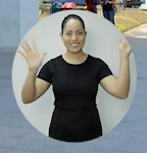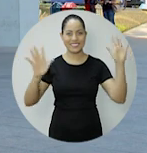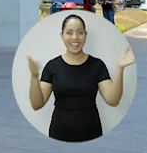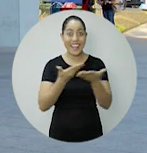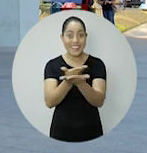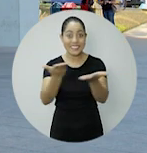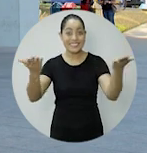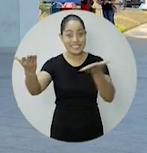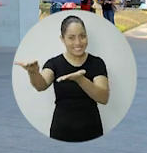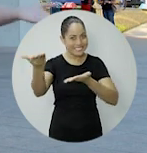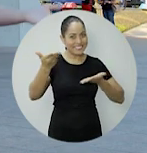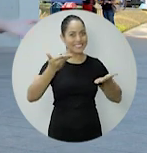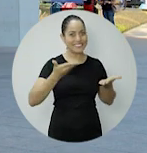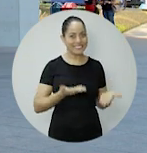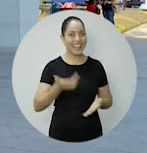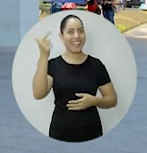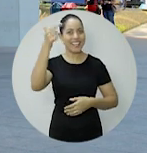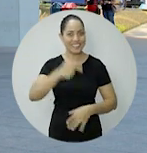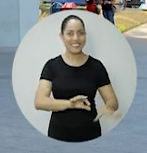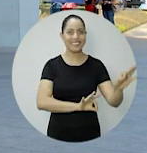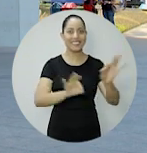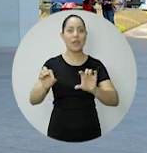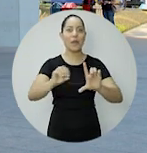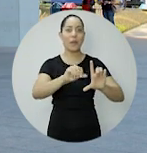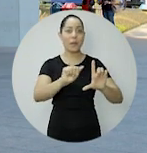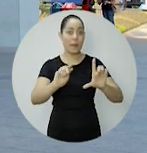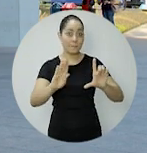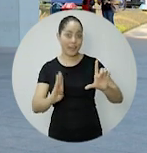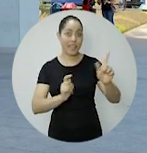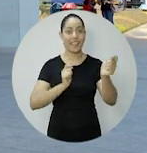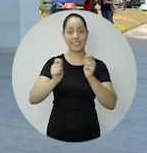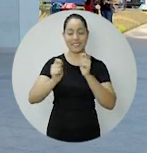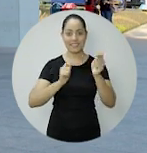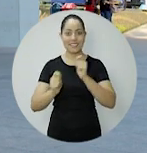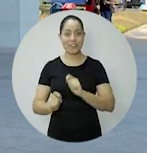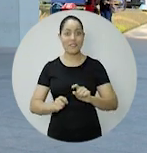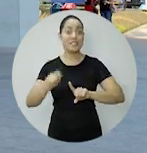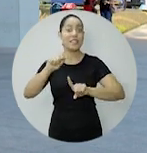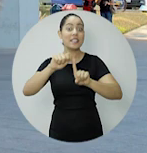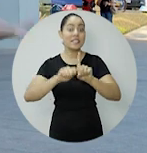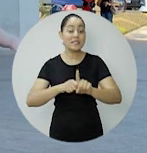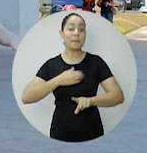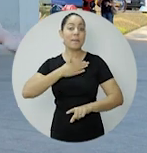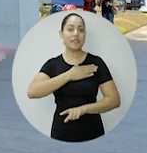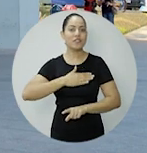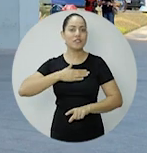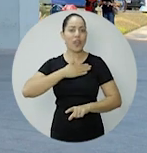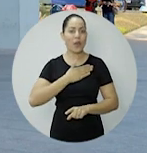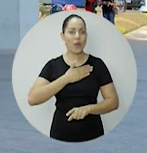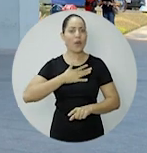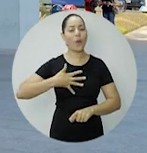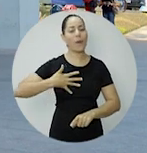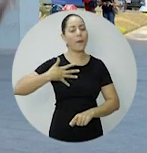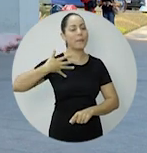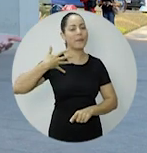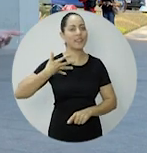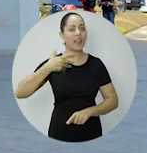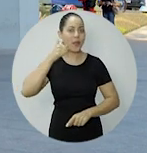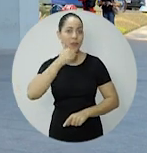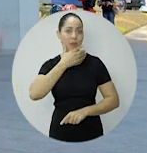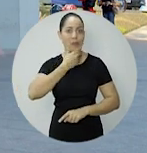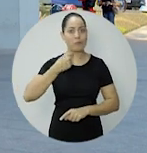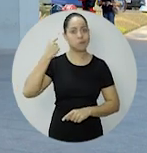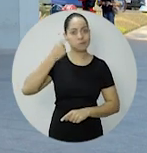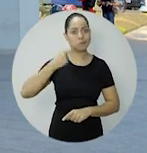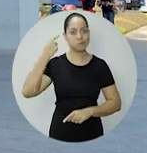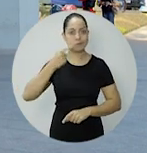Olá, sejam todos muito bem-vindos a mais um programa OAB Entrevista, que neste mês de agosto homenageia os advogados e as